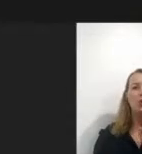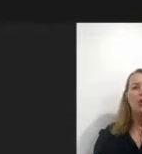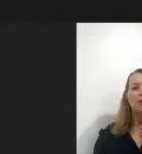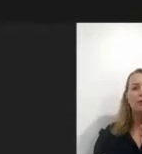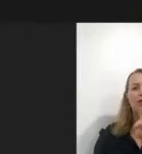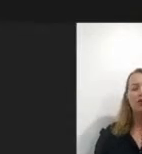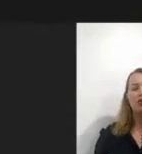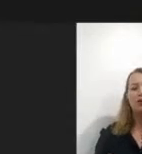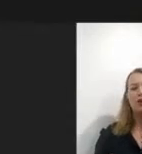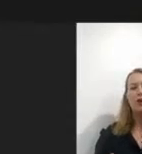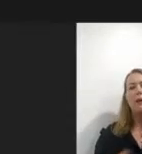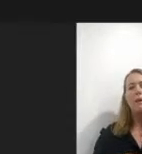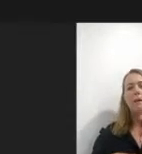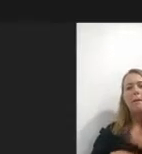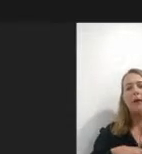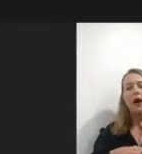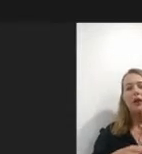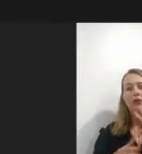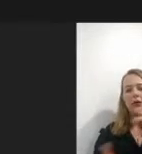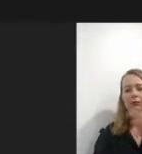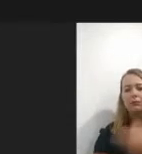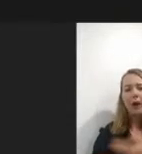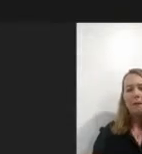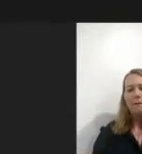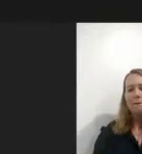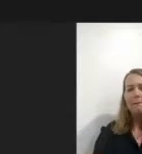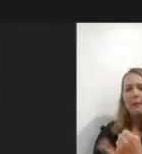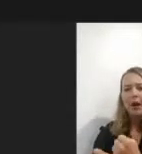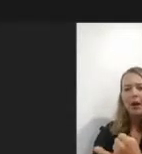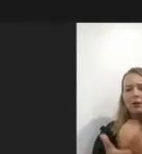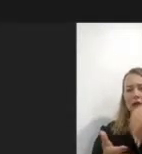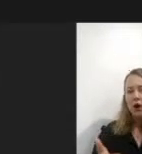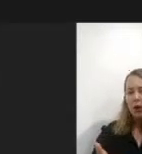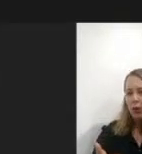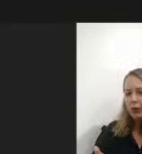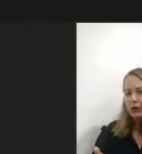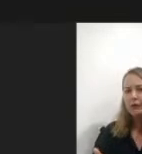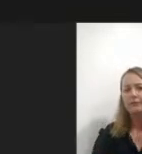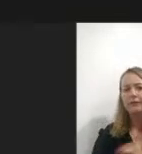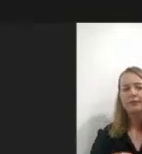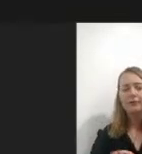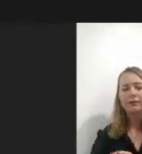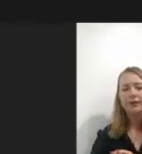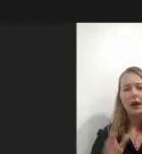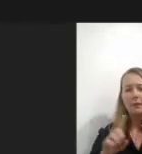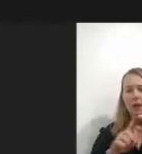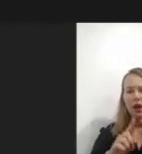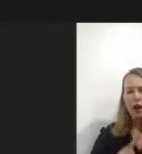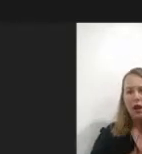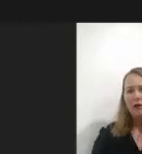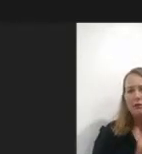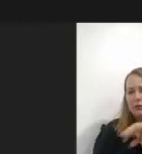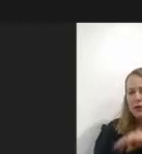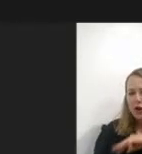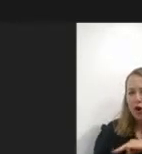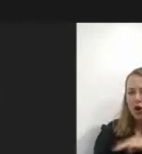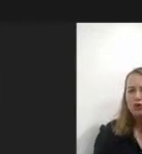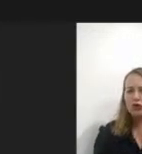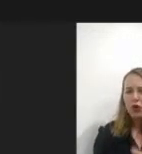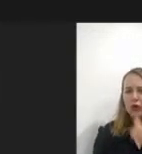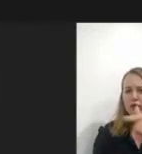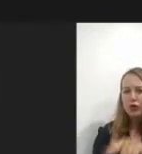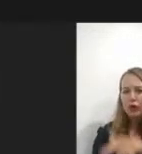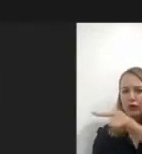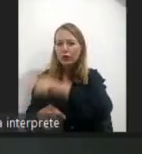holocaustos. Nos dois textos, nós estamos vendo a palavra misericórdia se repetindo. E quando nós olhamos